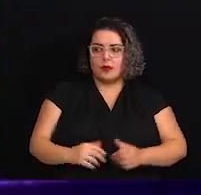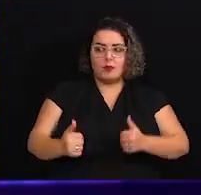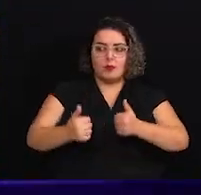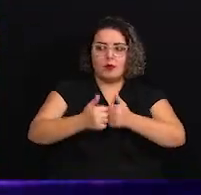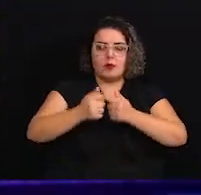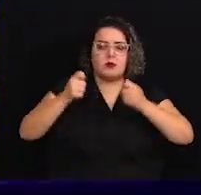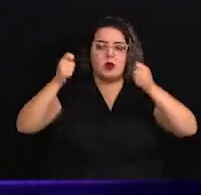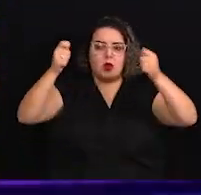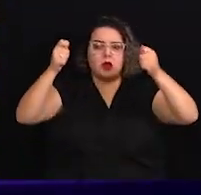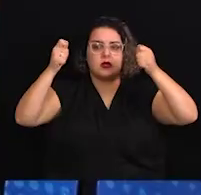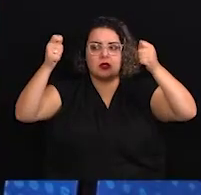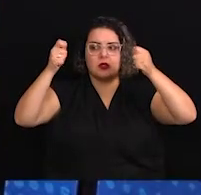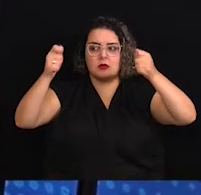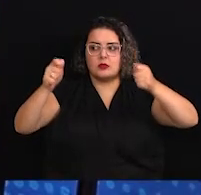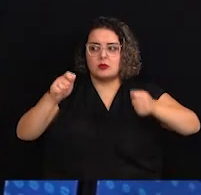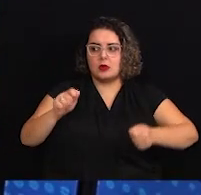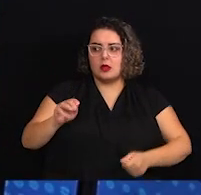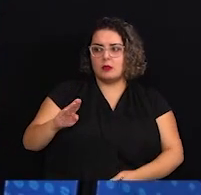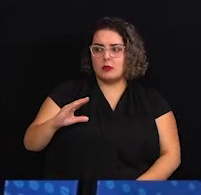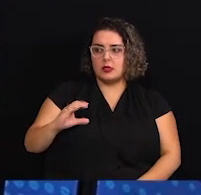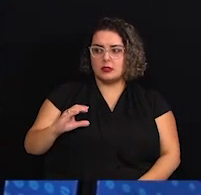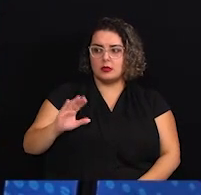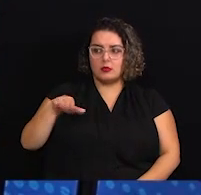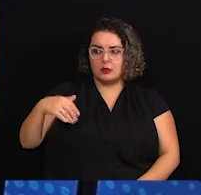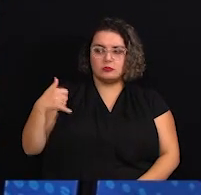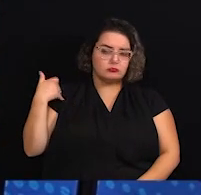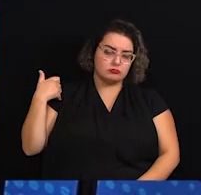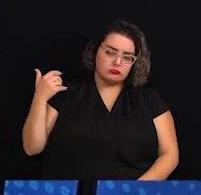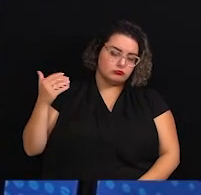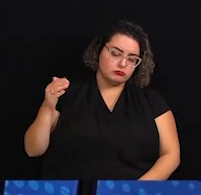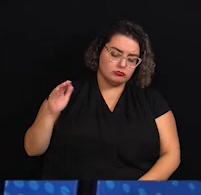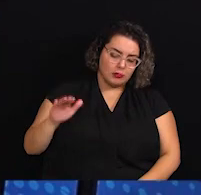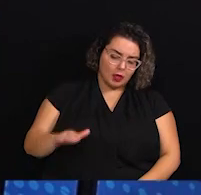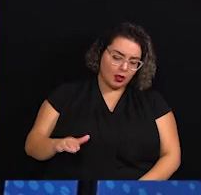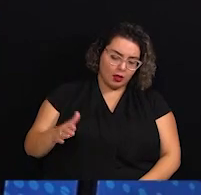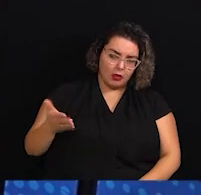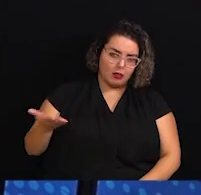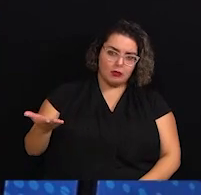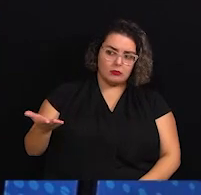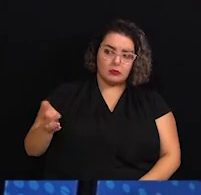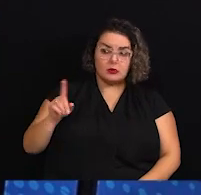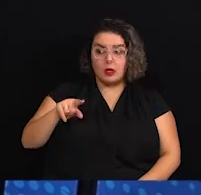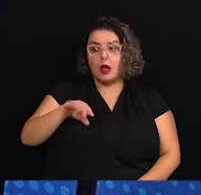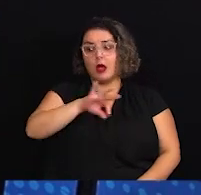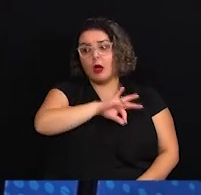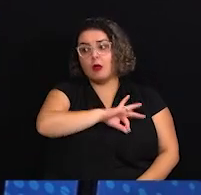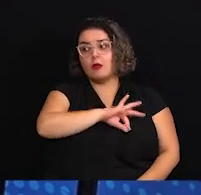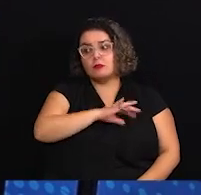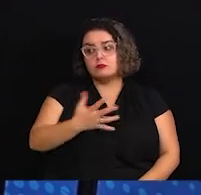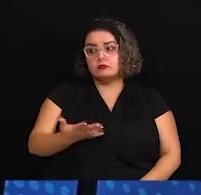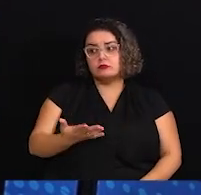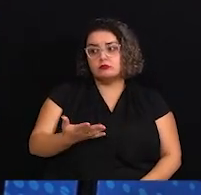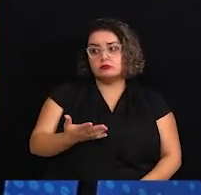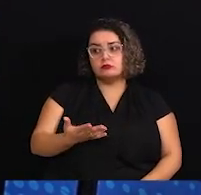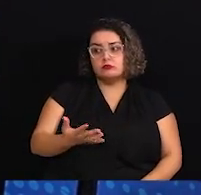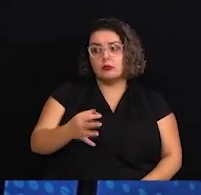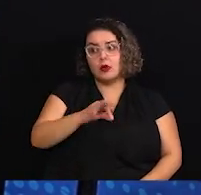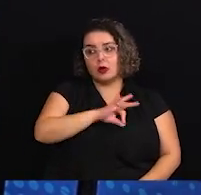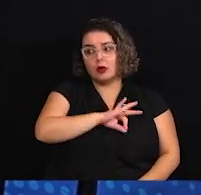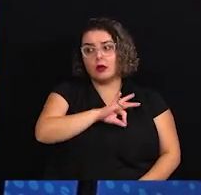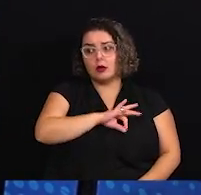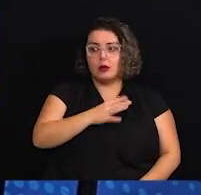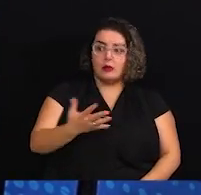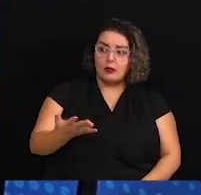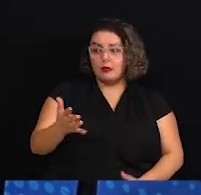greves do ABC, quando eu era muito novo. E, enfim, esse, por acaso, foi policial, mas é policial Até